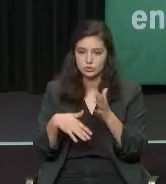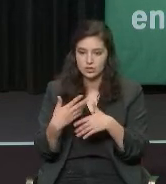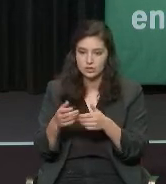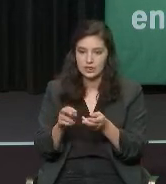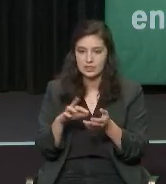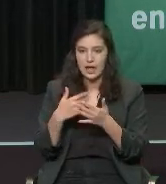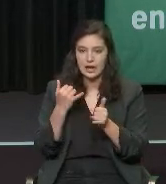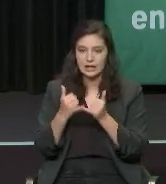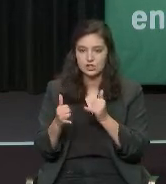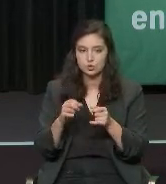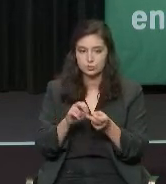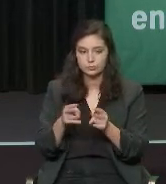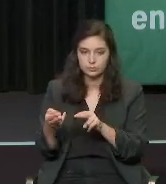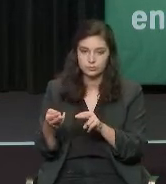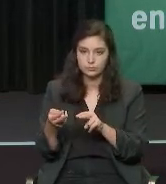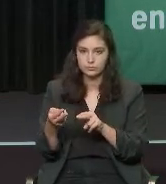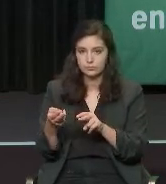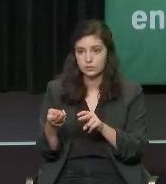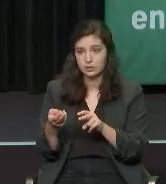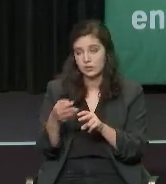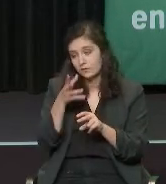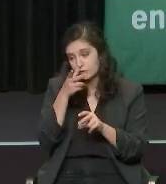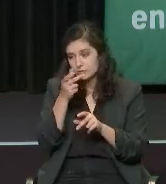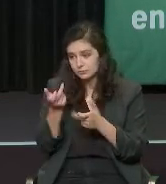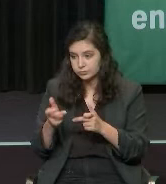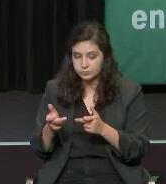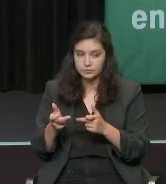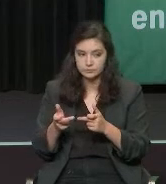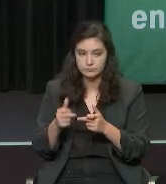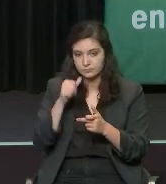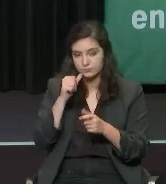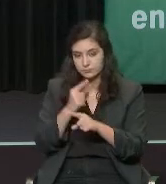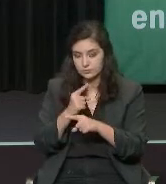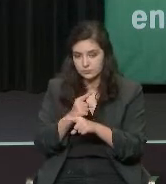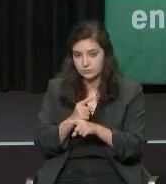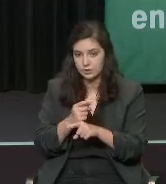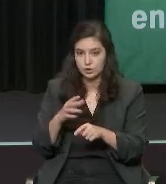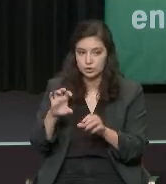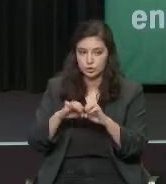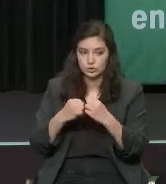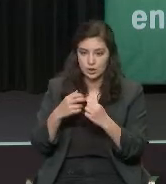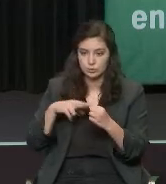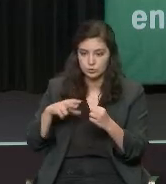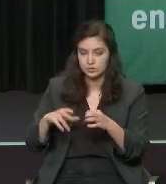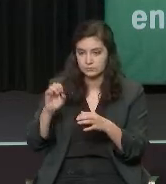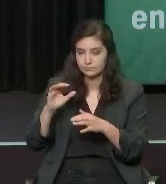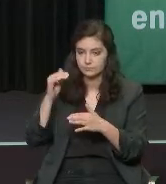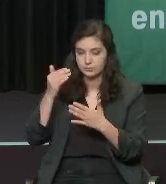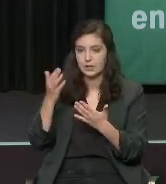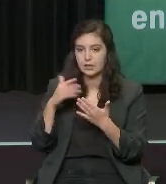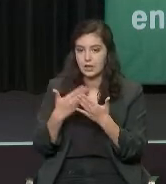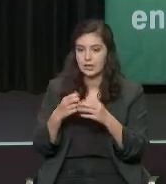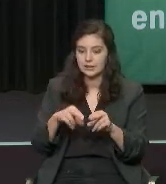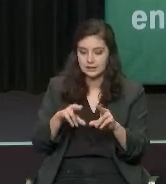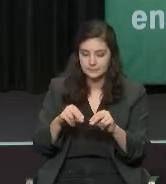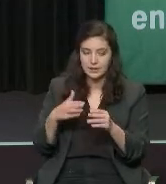transferência de risco que, infelizmente, acontecem em grandes atores ainda na sociedade portuguesa, nomeadamente nas questões de